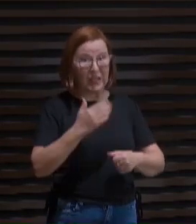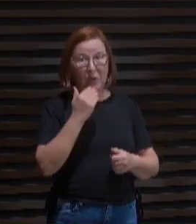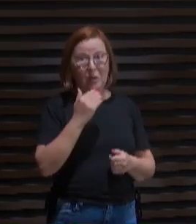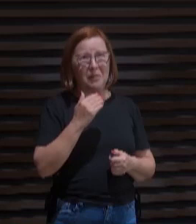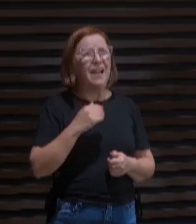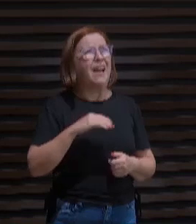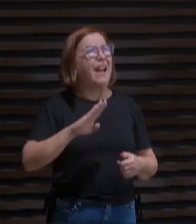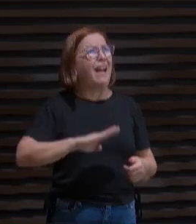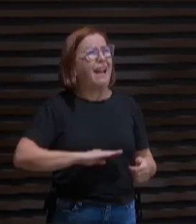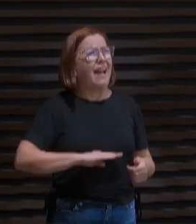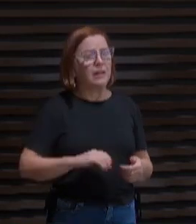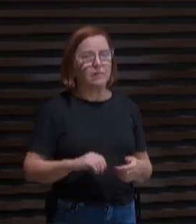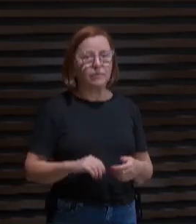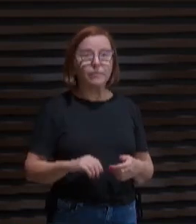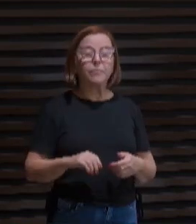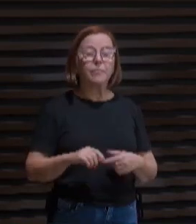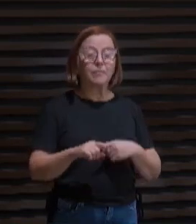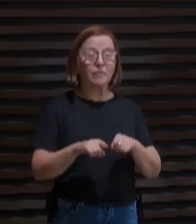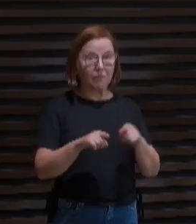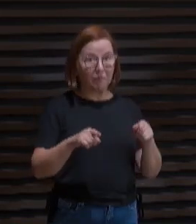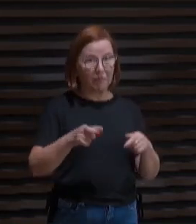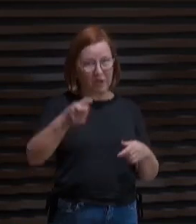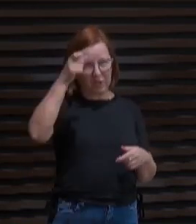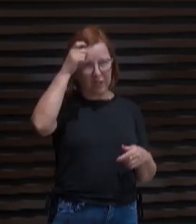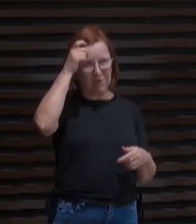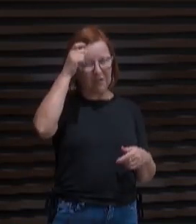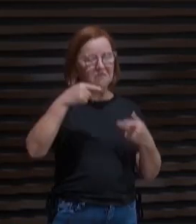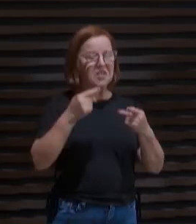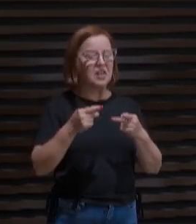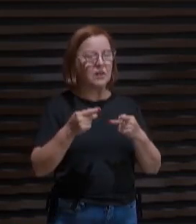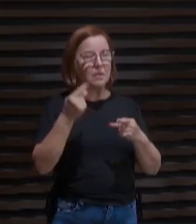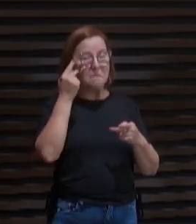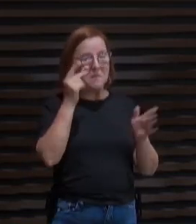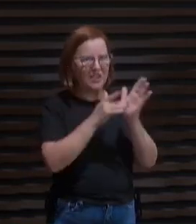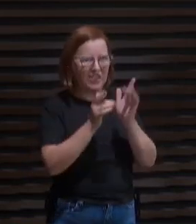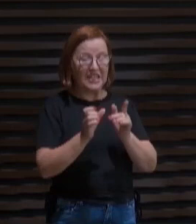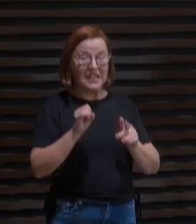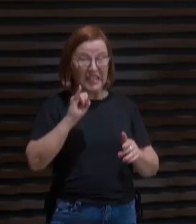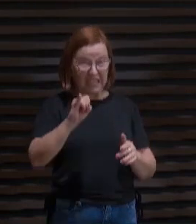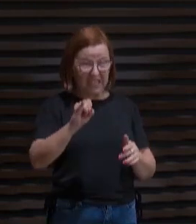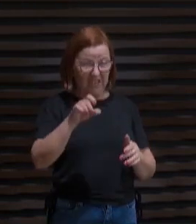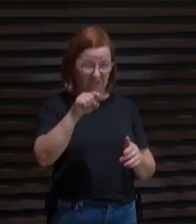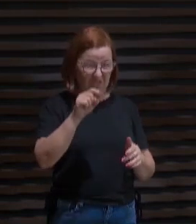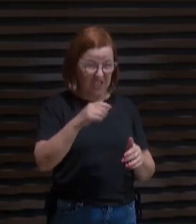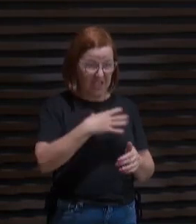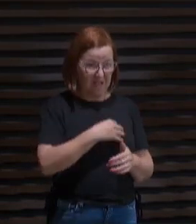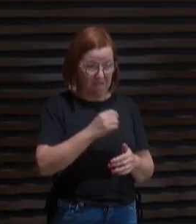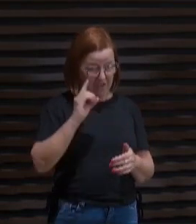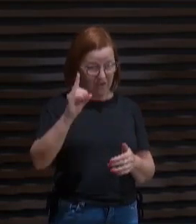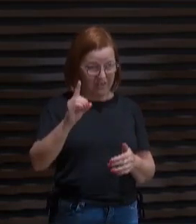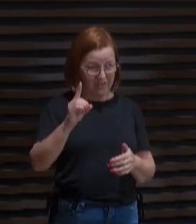Aí o diabo chega para ele e fala: se tu és o Filho de Deus, transforma essas pedras em pães.